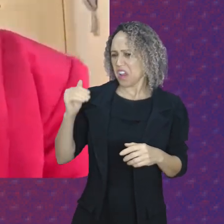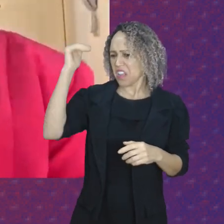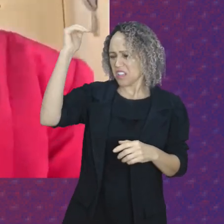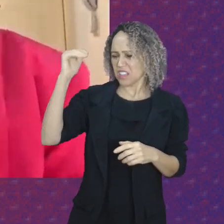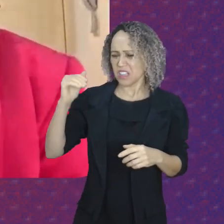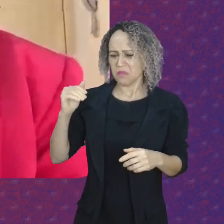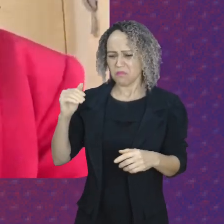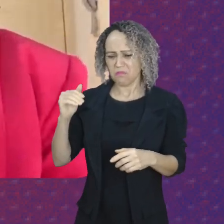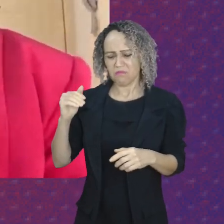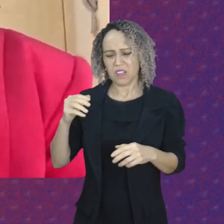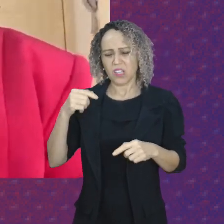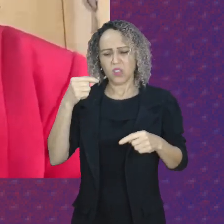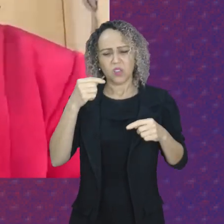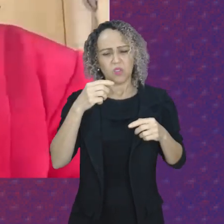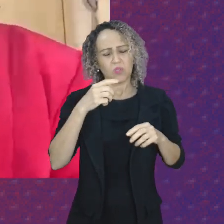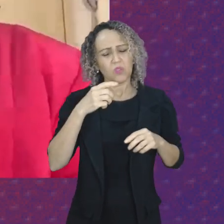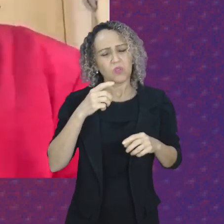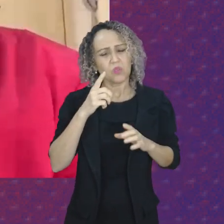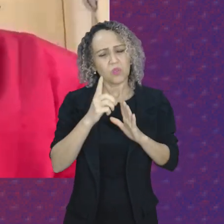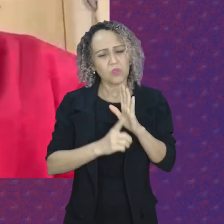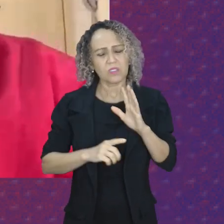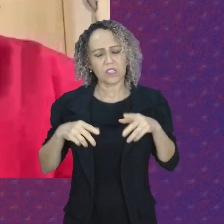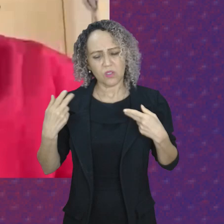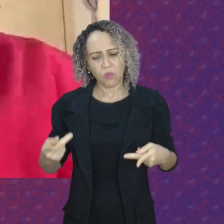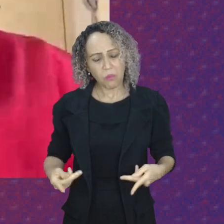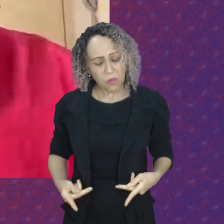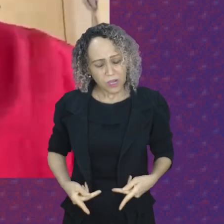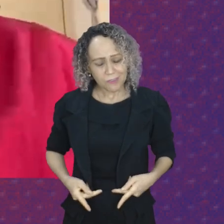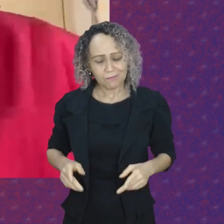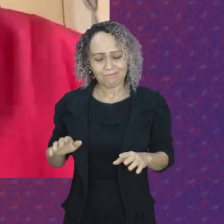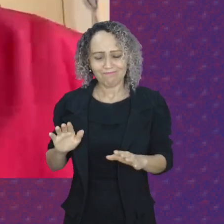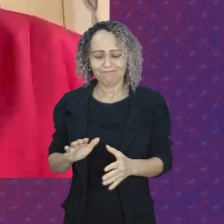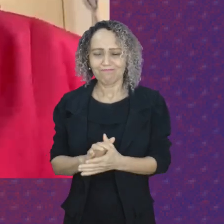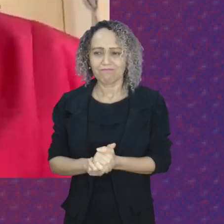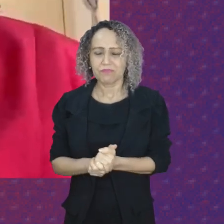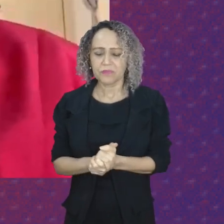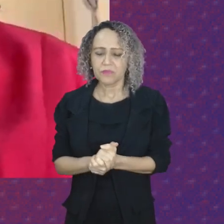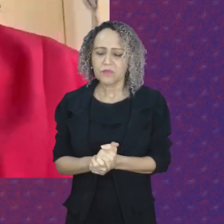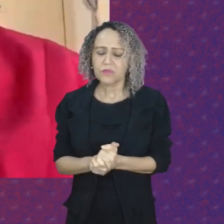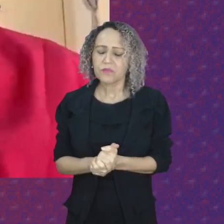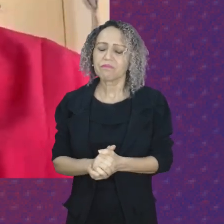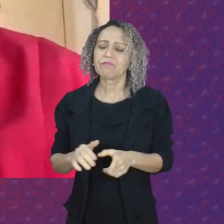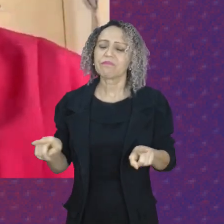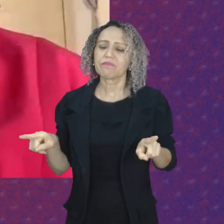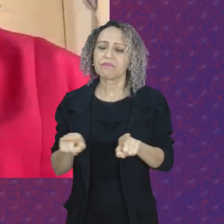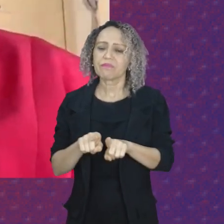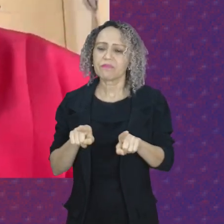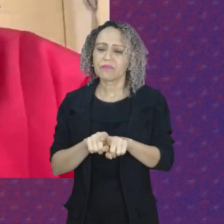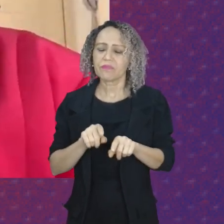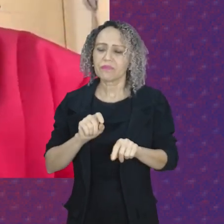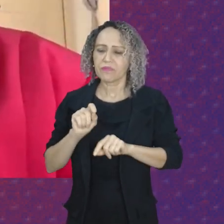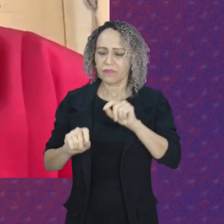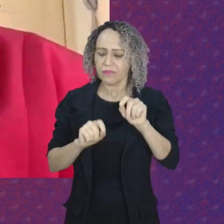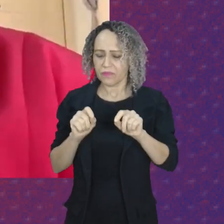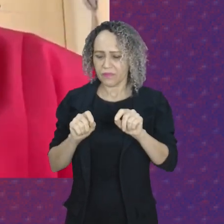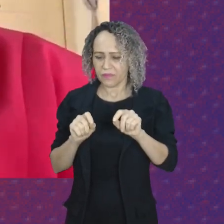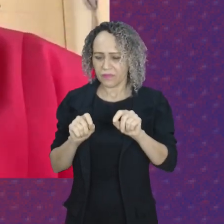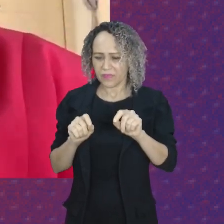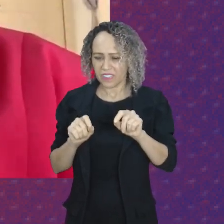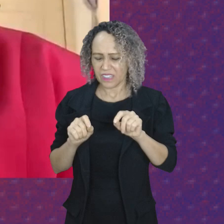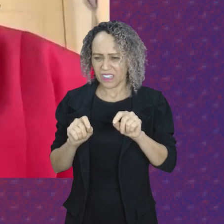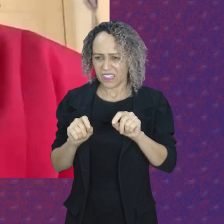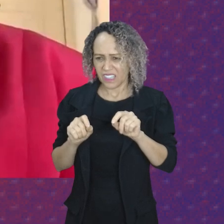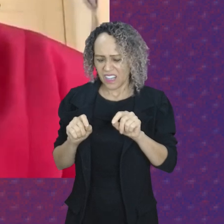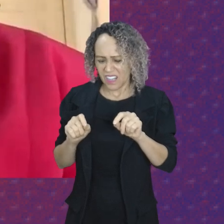atual ministra, né, de Direitos Humanos. As violações deliberadas,